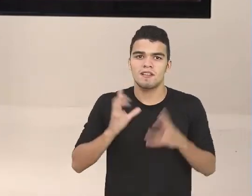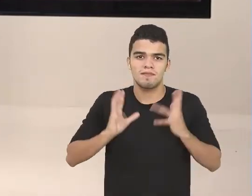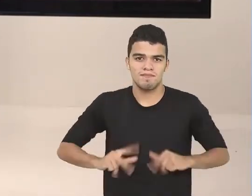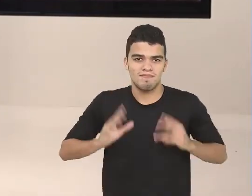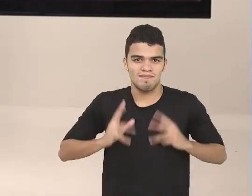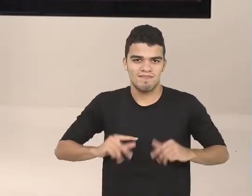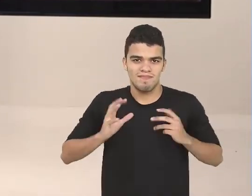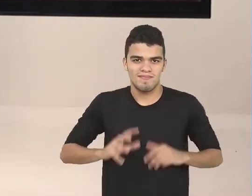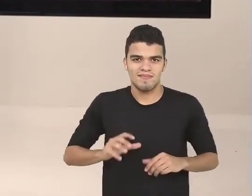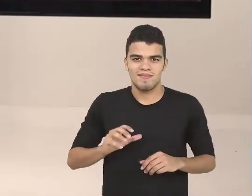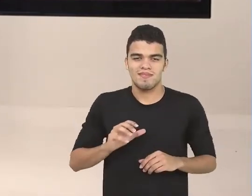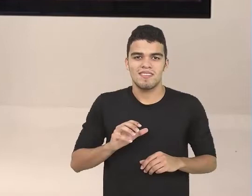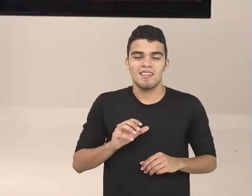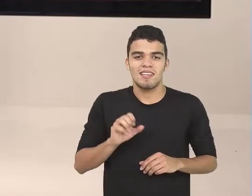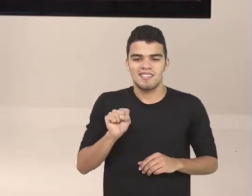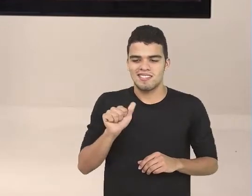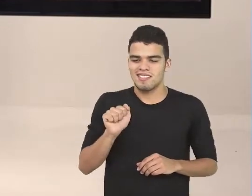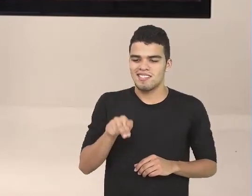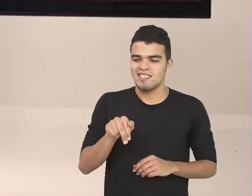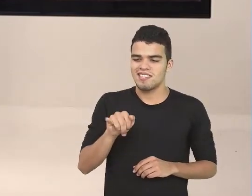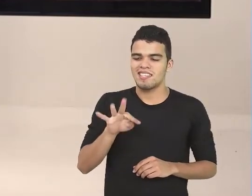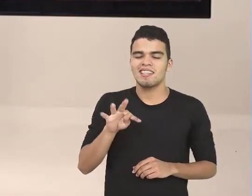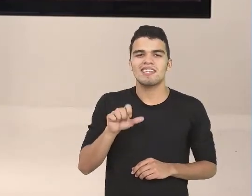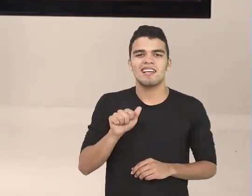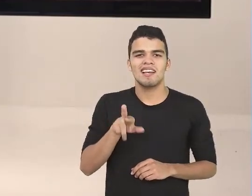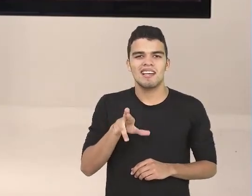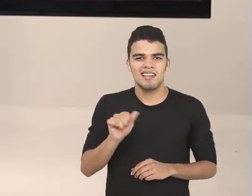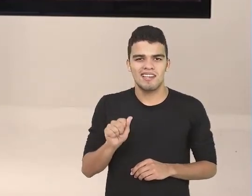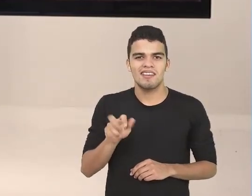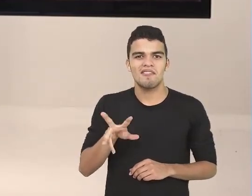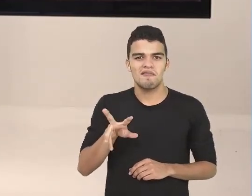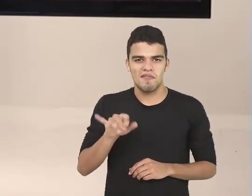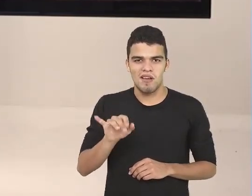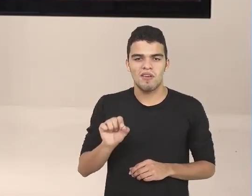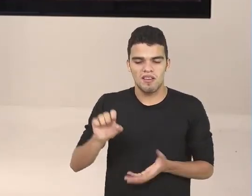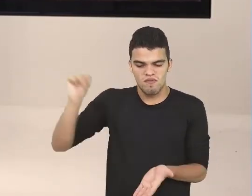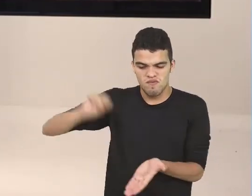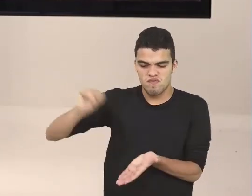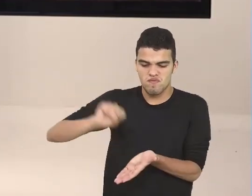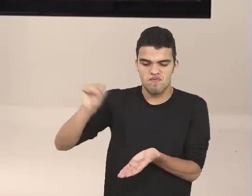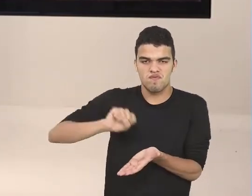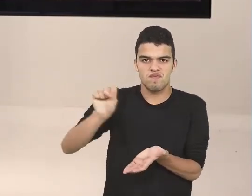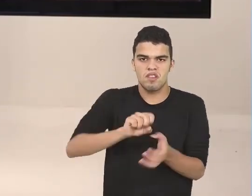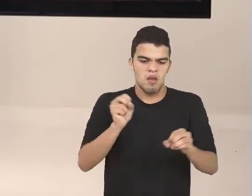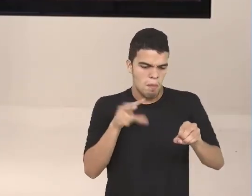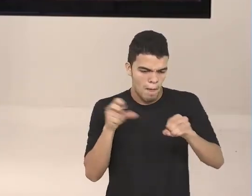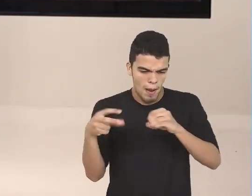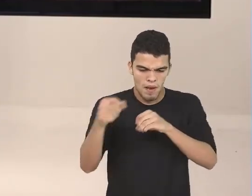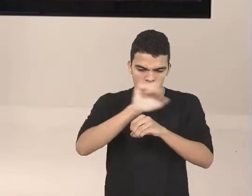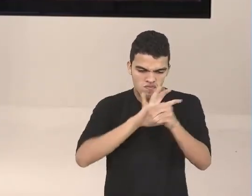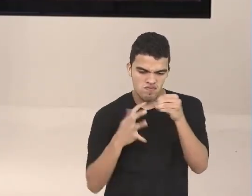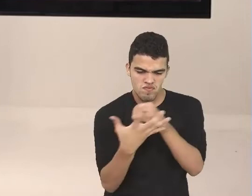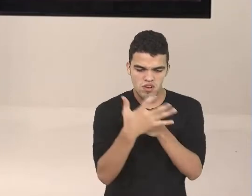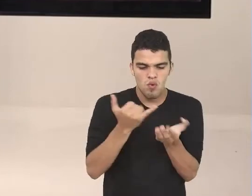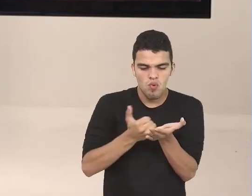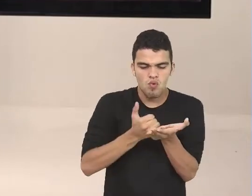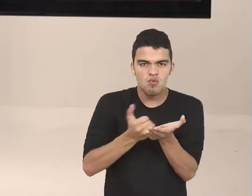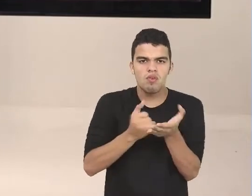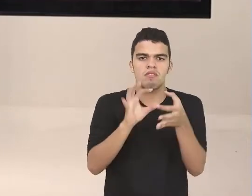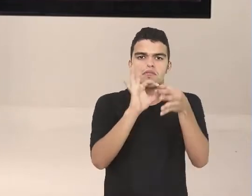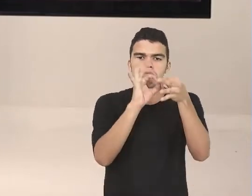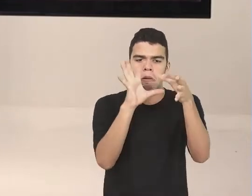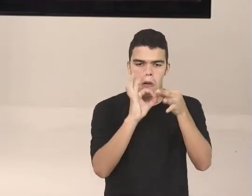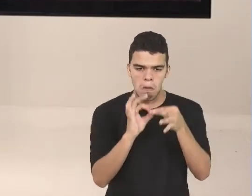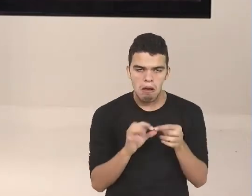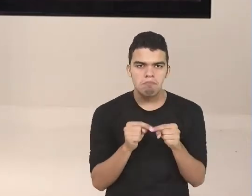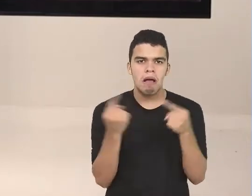também destruir essa capinha de gordura do vírus. E ele serve muito para a gente fazer higienização de objetos.